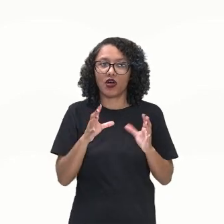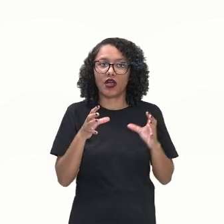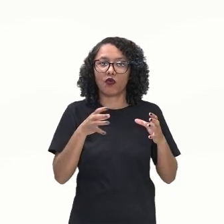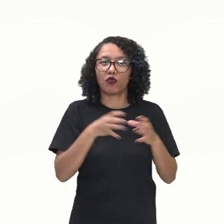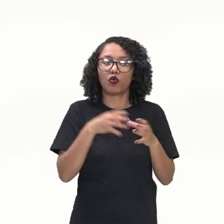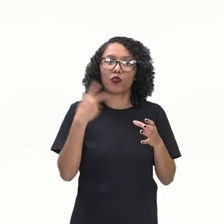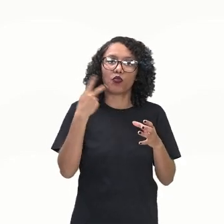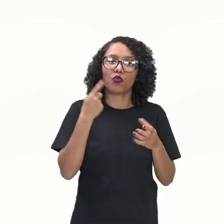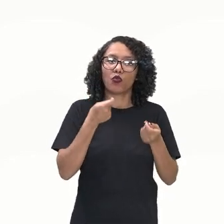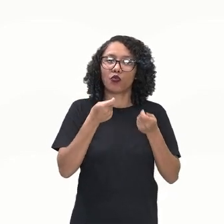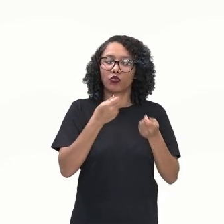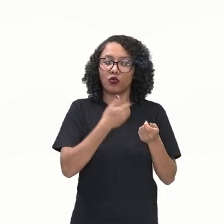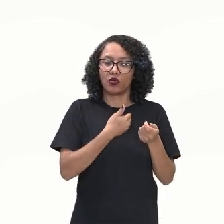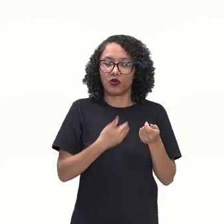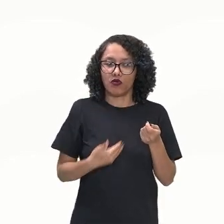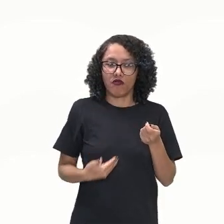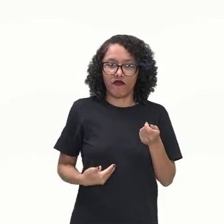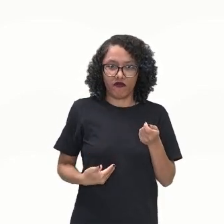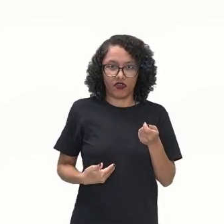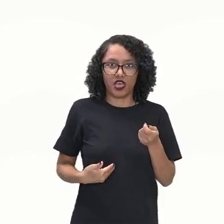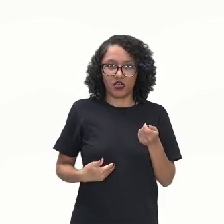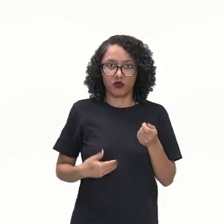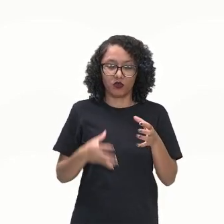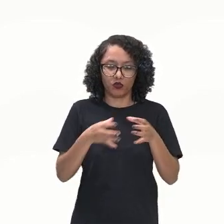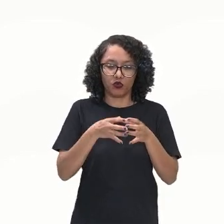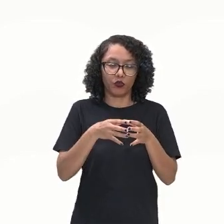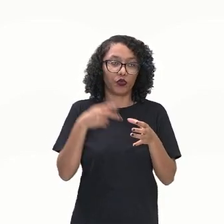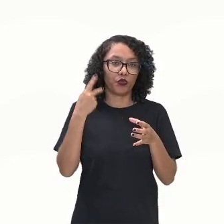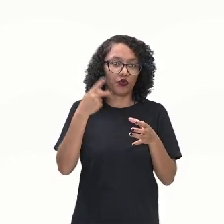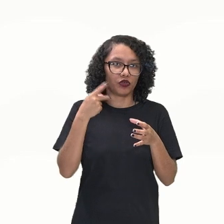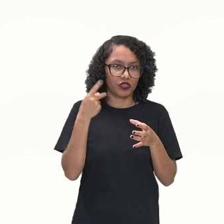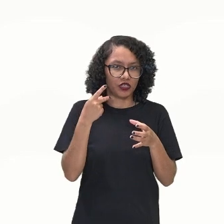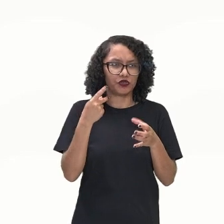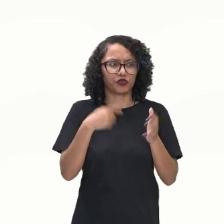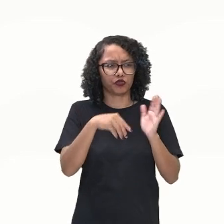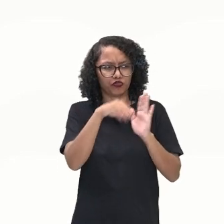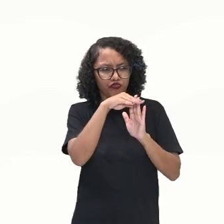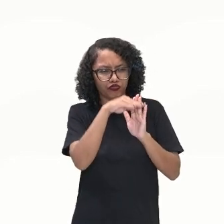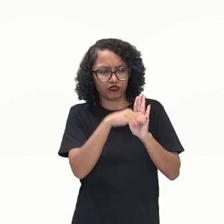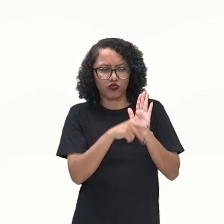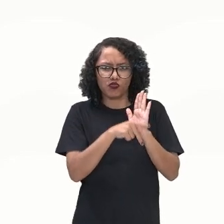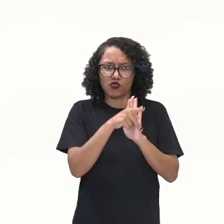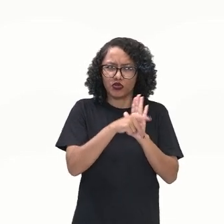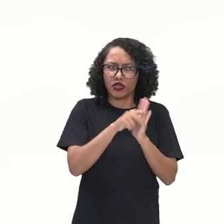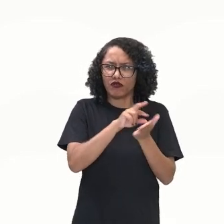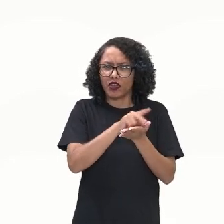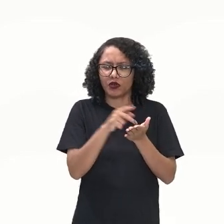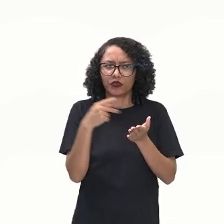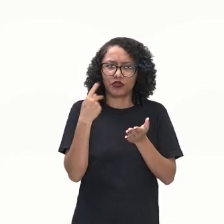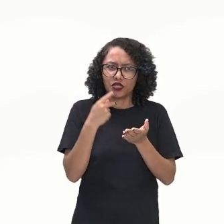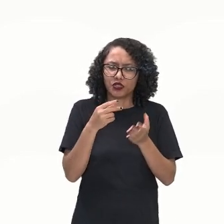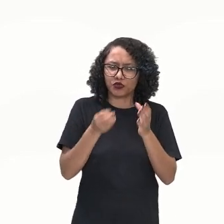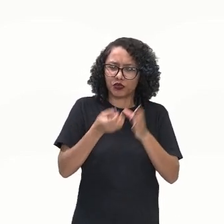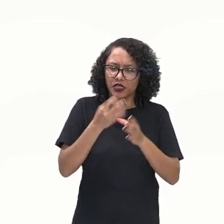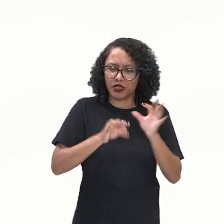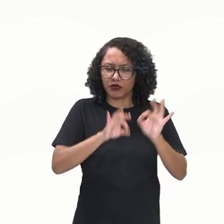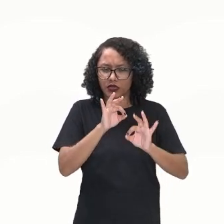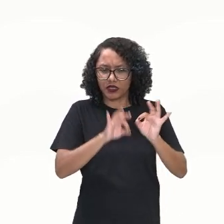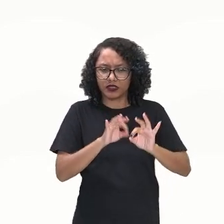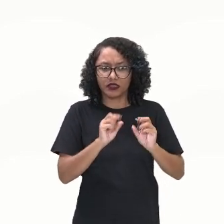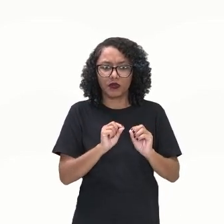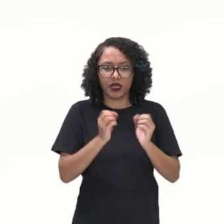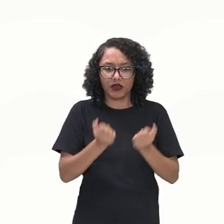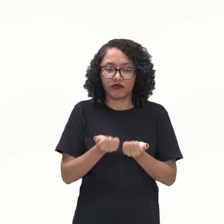nós temos um parlamento que vai criar políticas que vão beneficiar a burguesia,